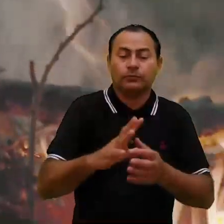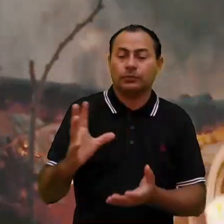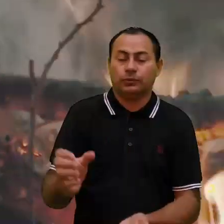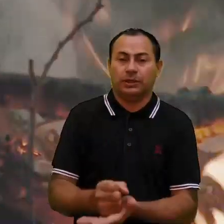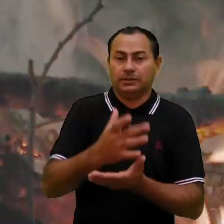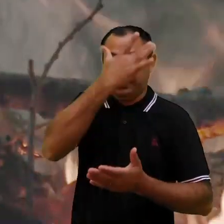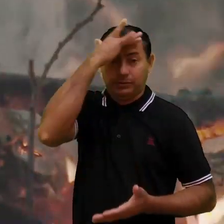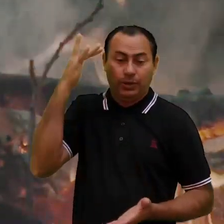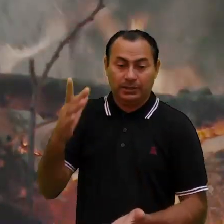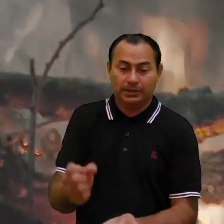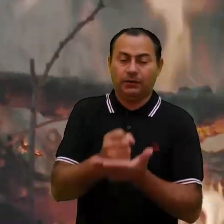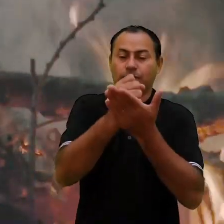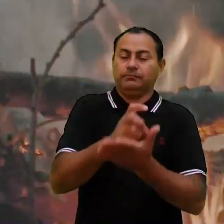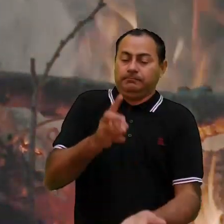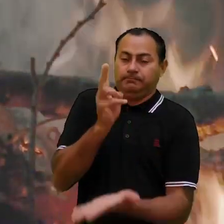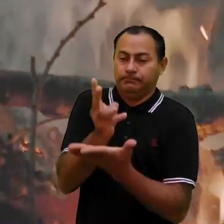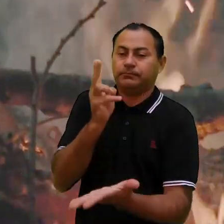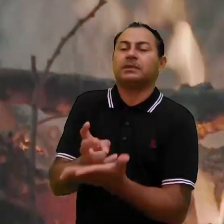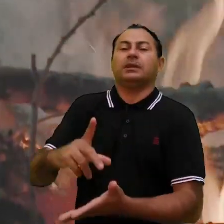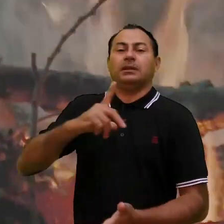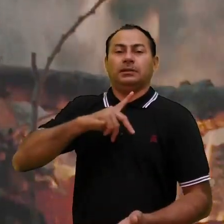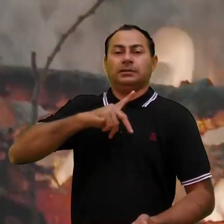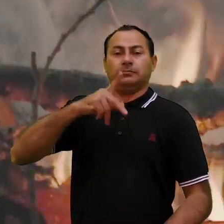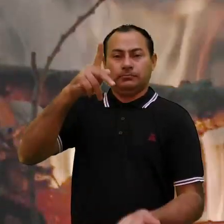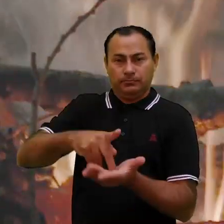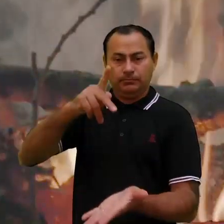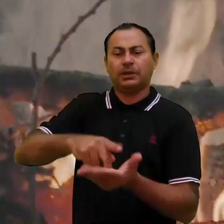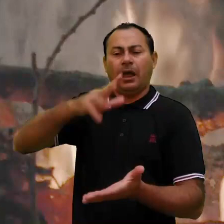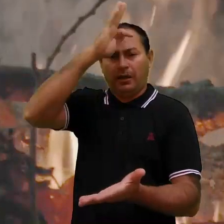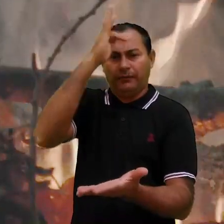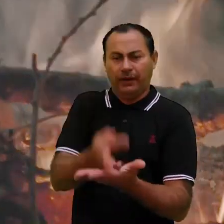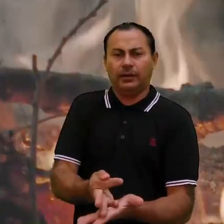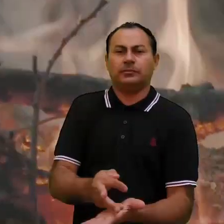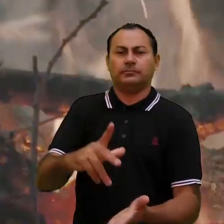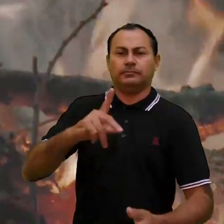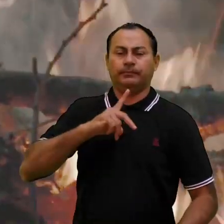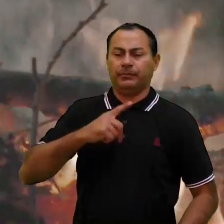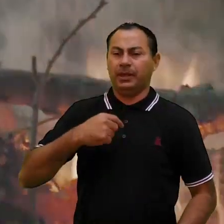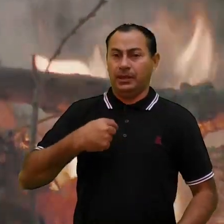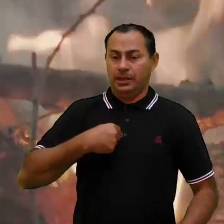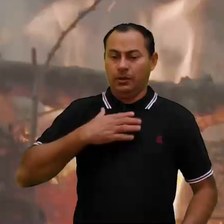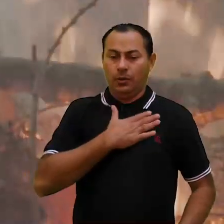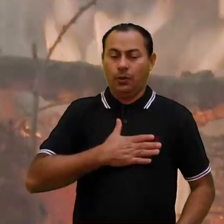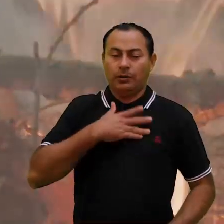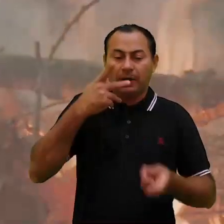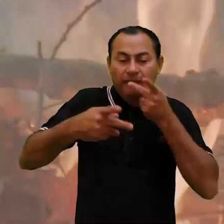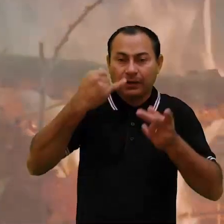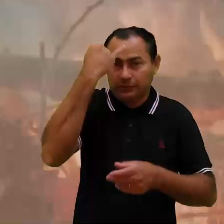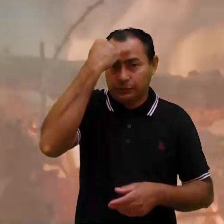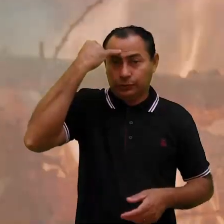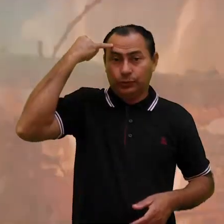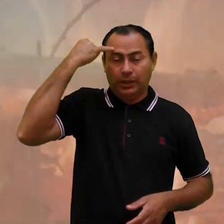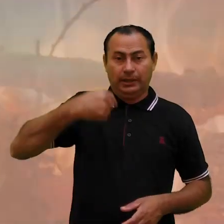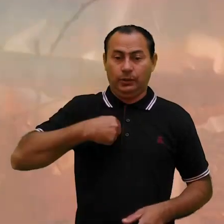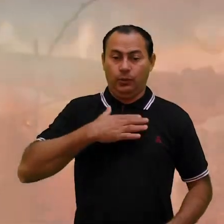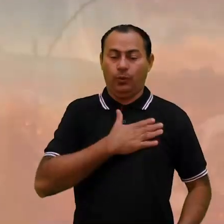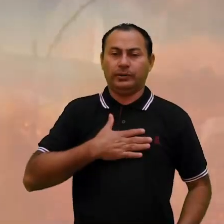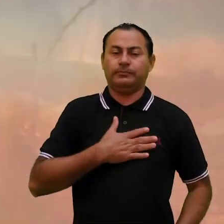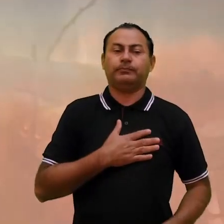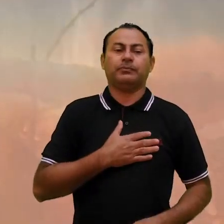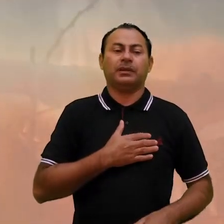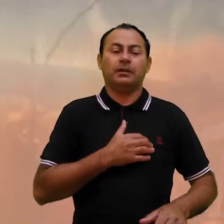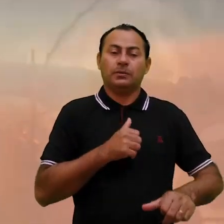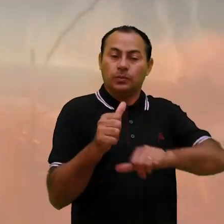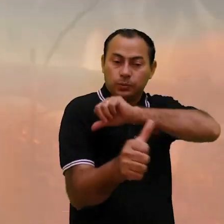do fogo para que se mantivessem verdadeiros na fé. Eu gosto dessa exortação de Judas.